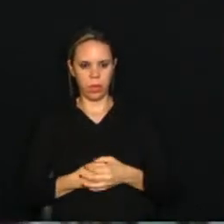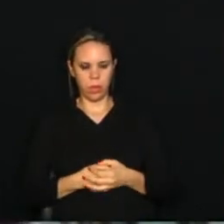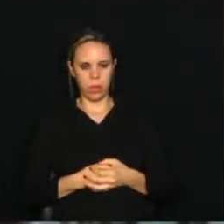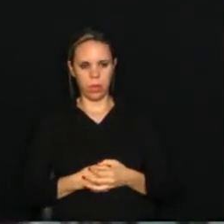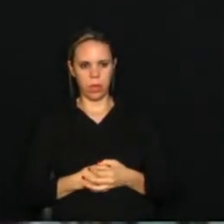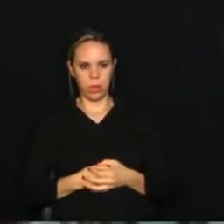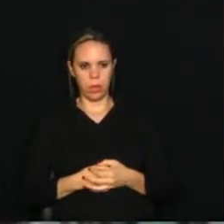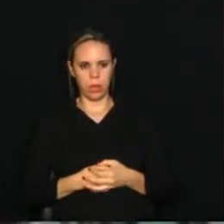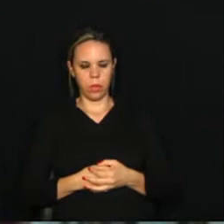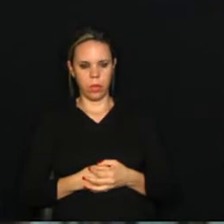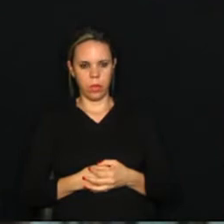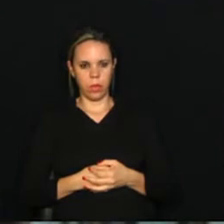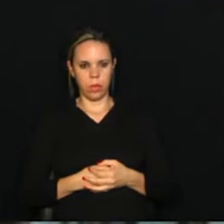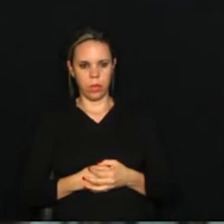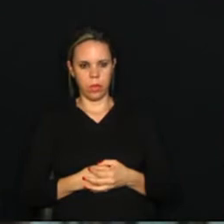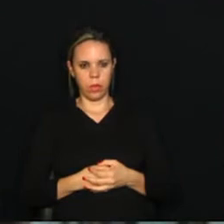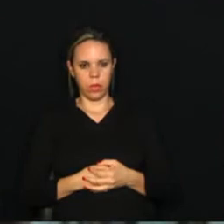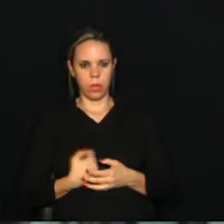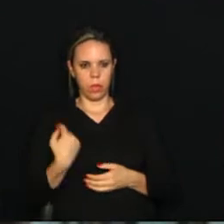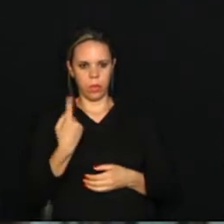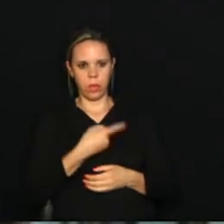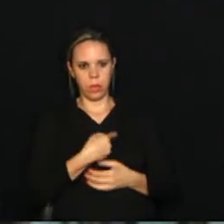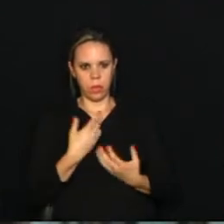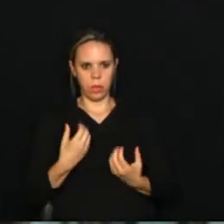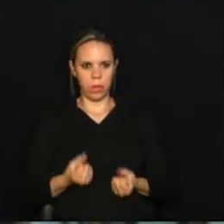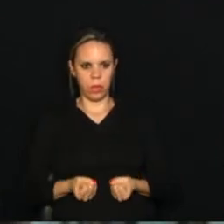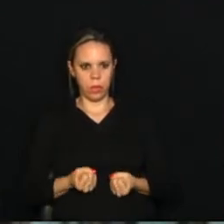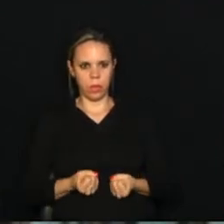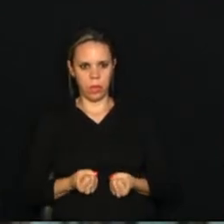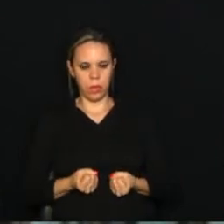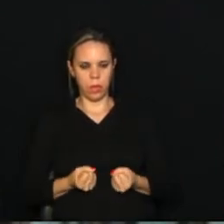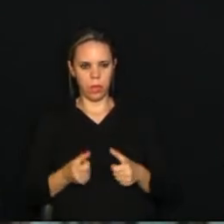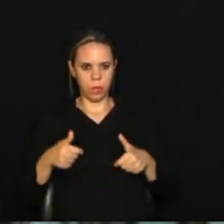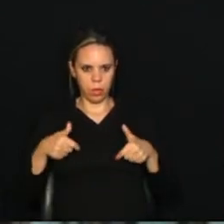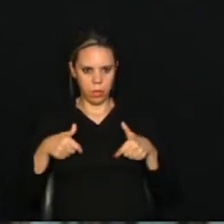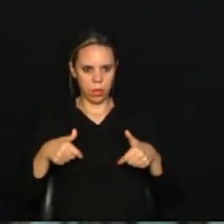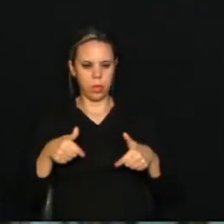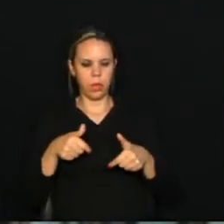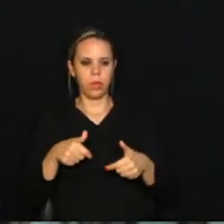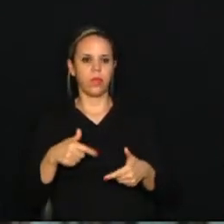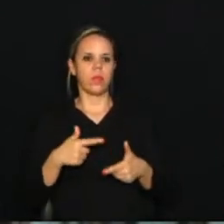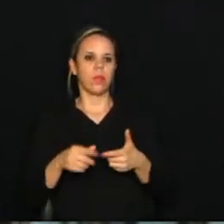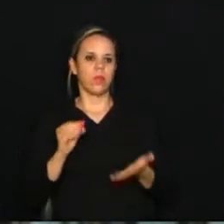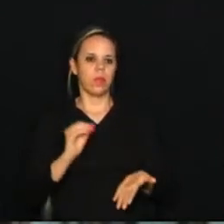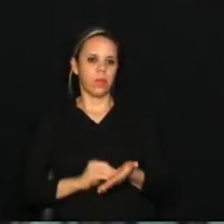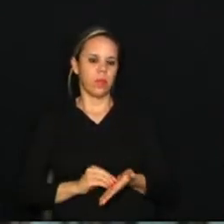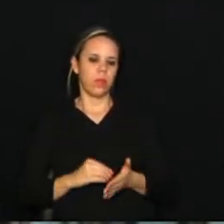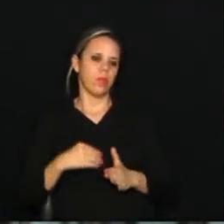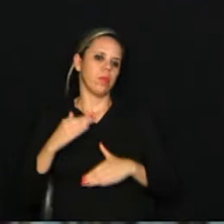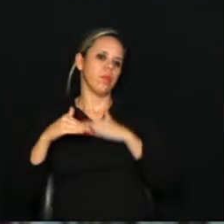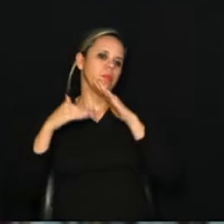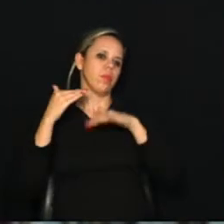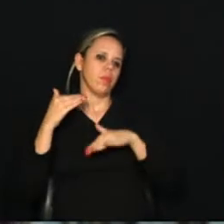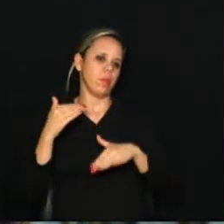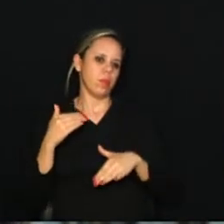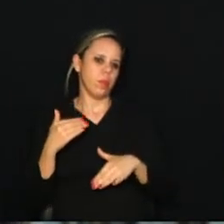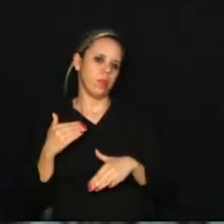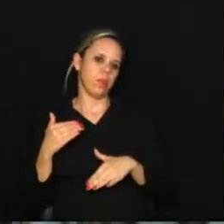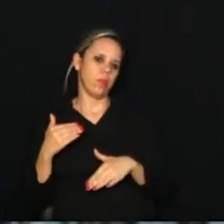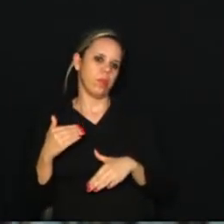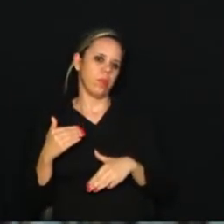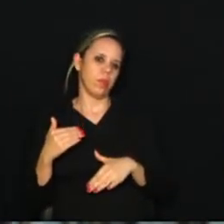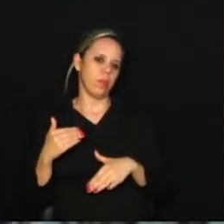é que nós vamos enfrentar esse déficit com a construção de